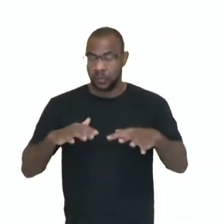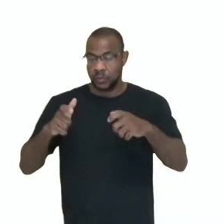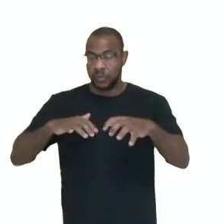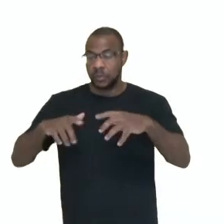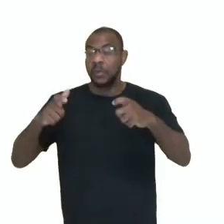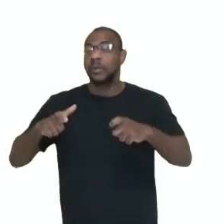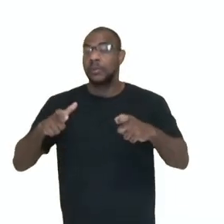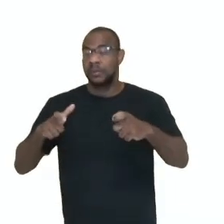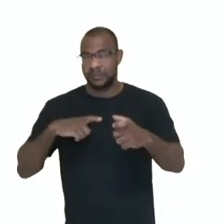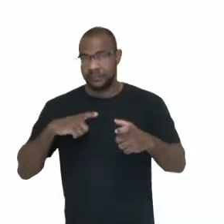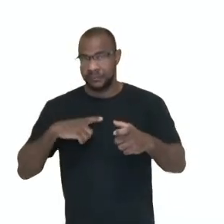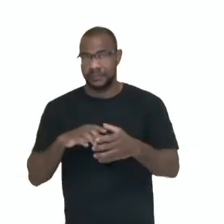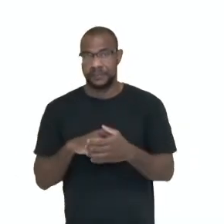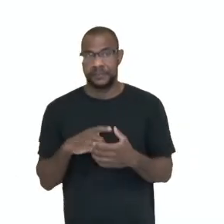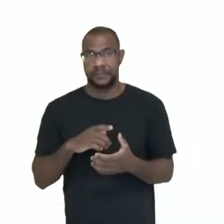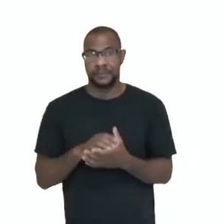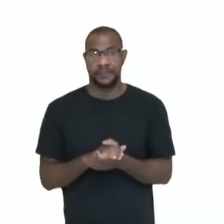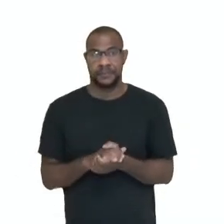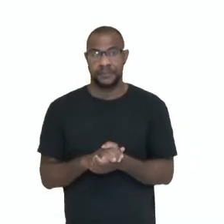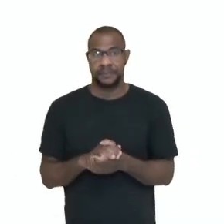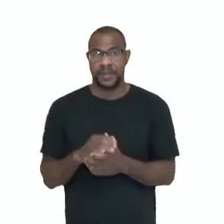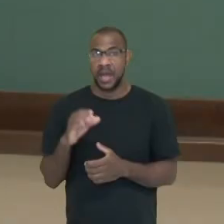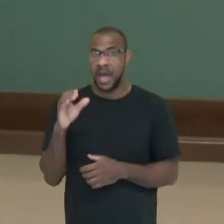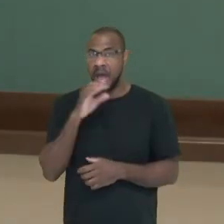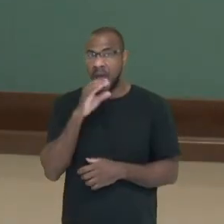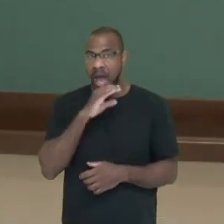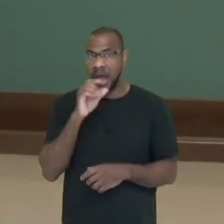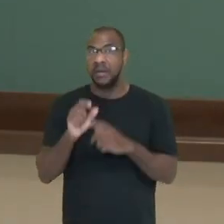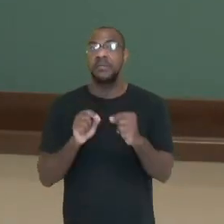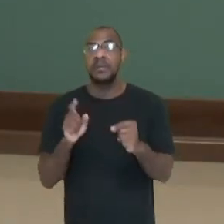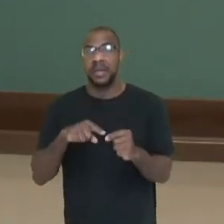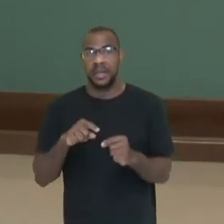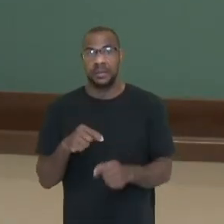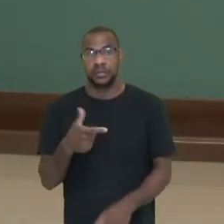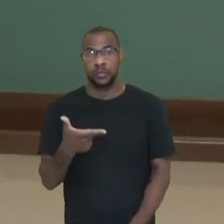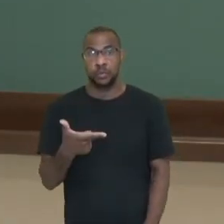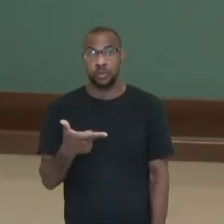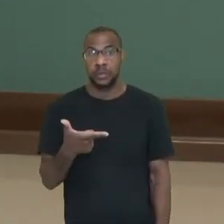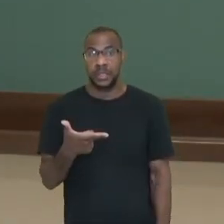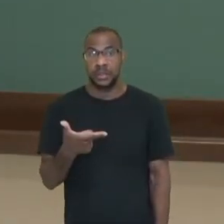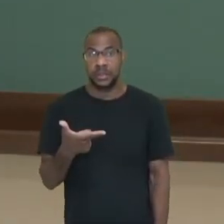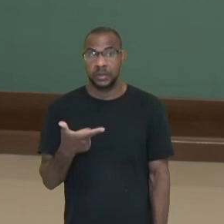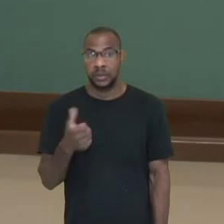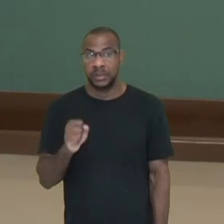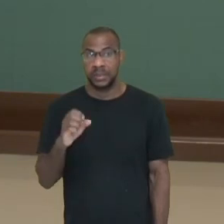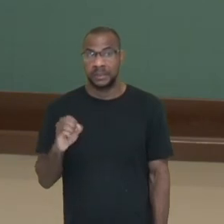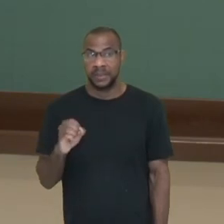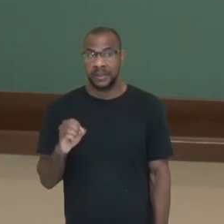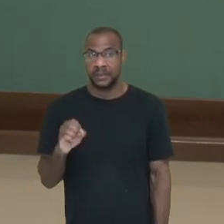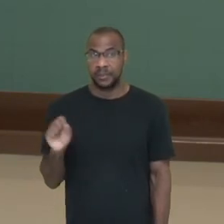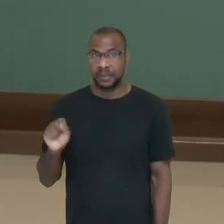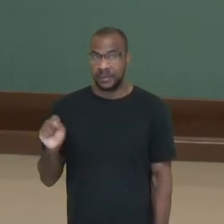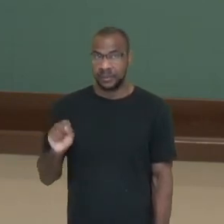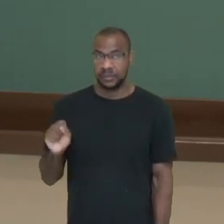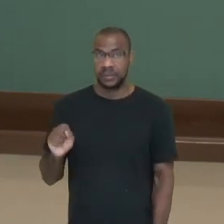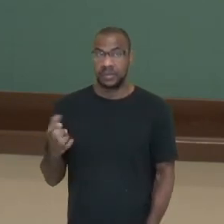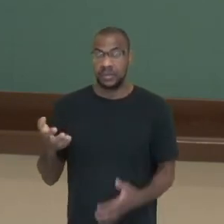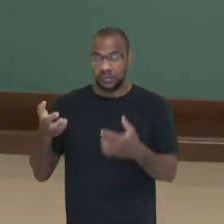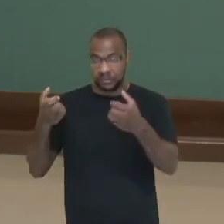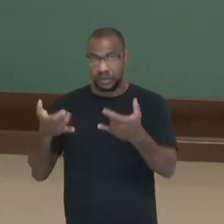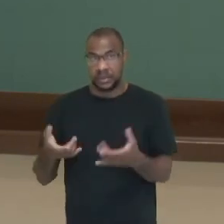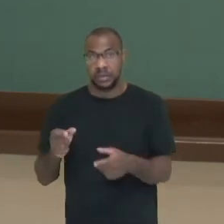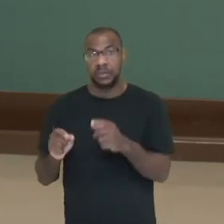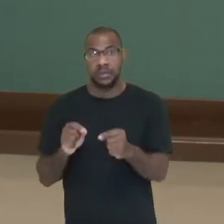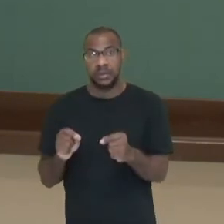fala o seguinte: a velocidade de propagação da onda é de 280 metros por segundo. Então, determine